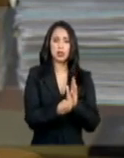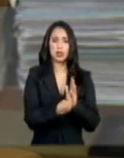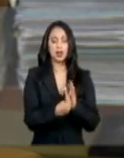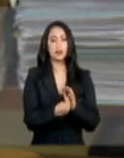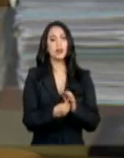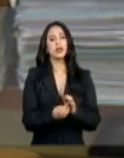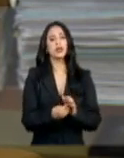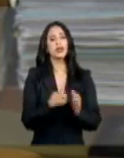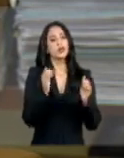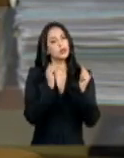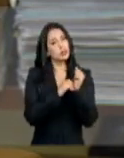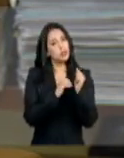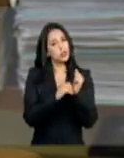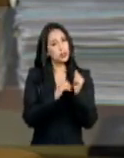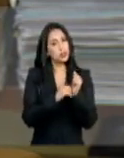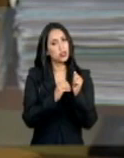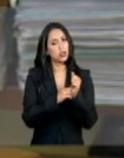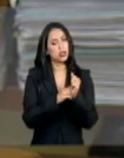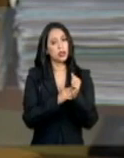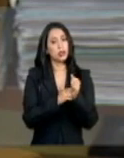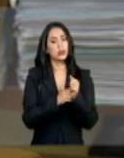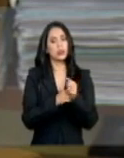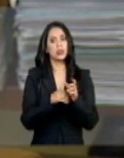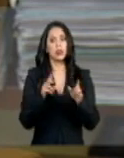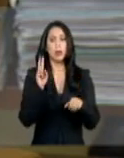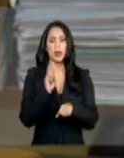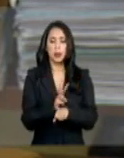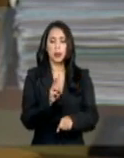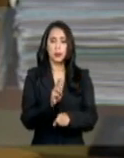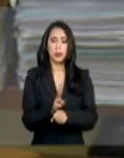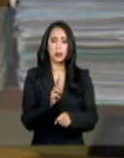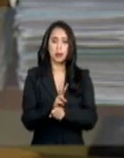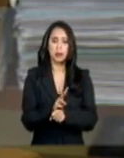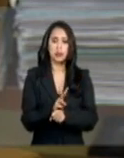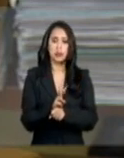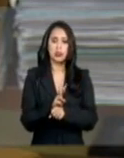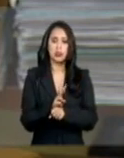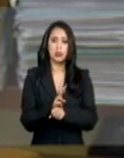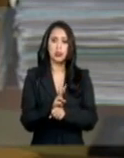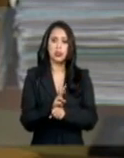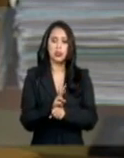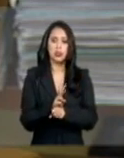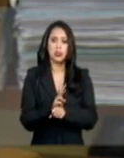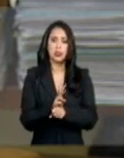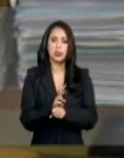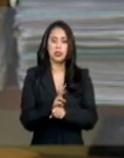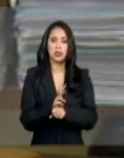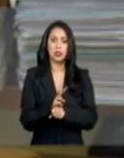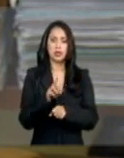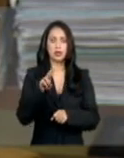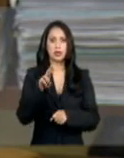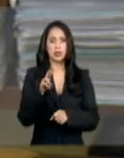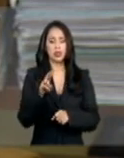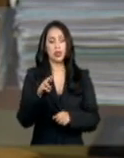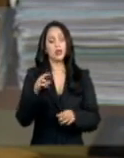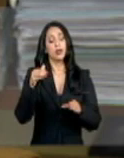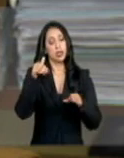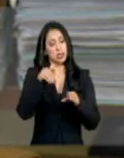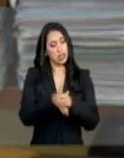sigilo importante sobre a imediata proteção da do postulado da reserva constitucional